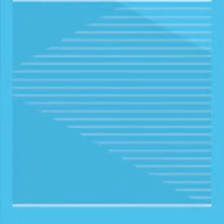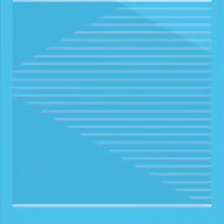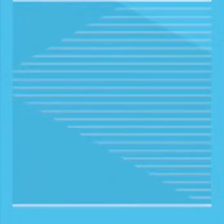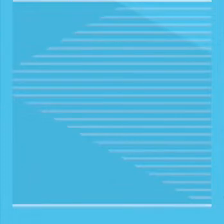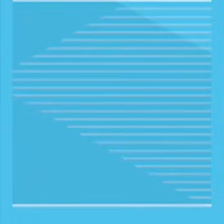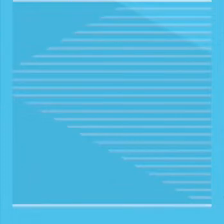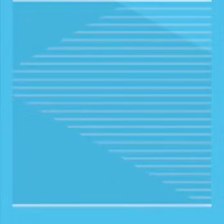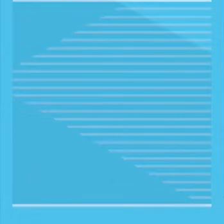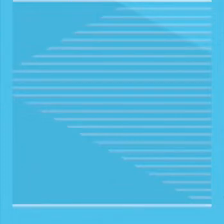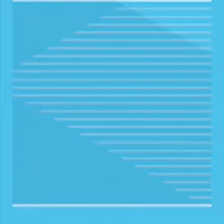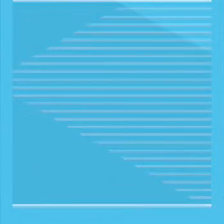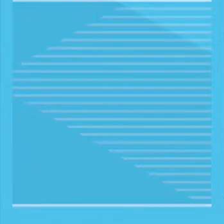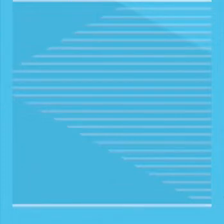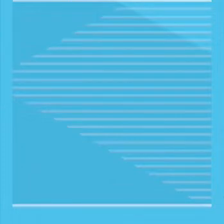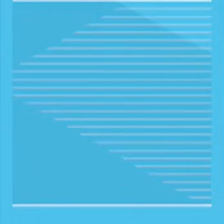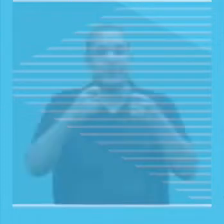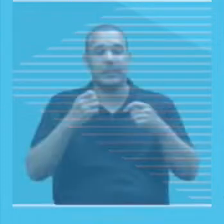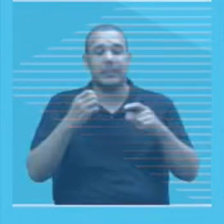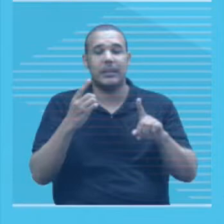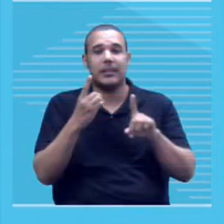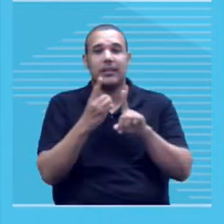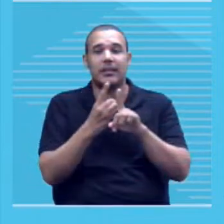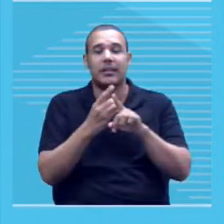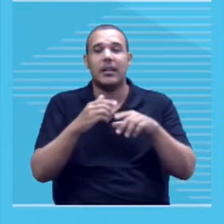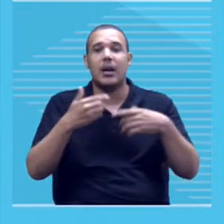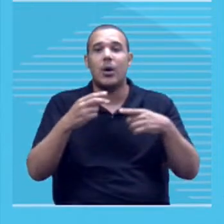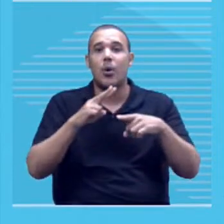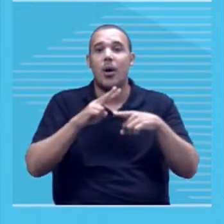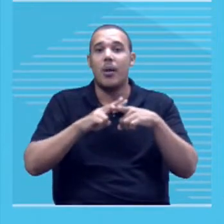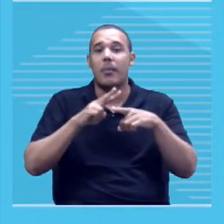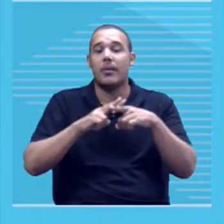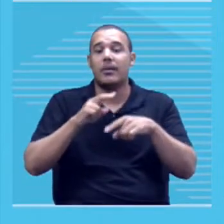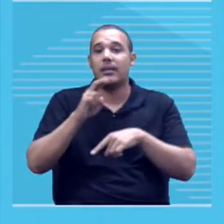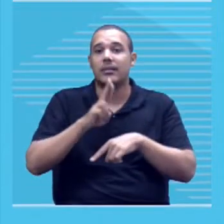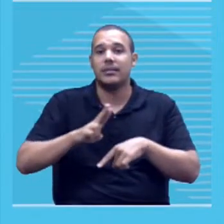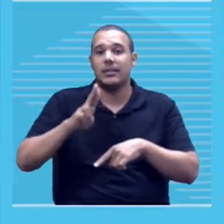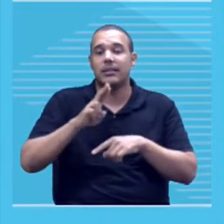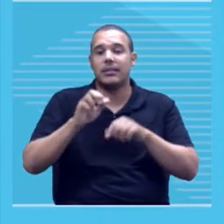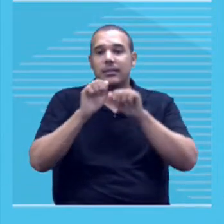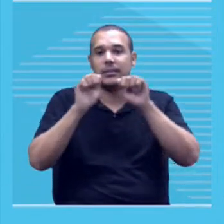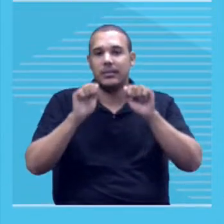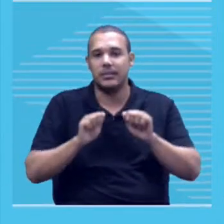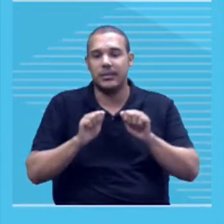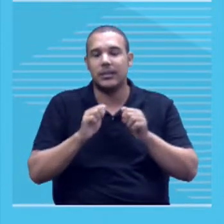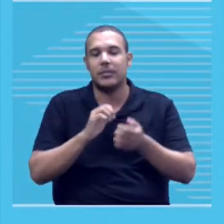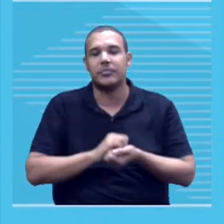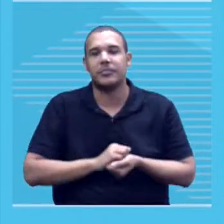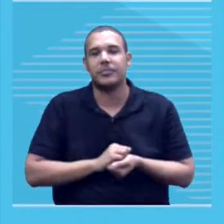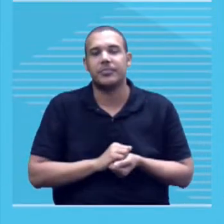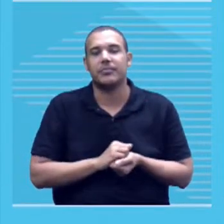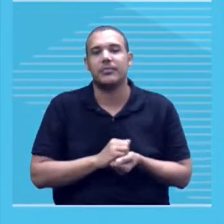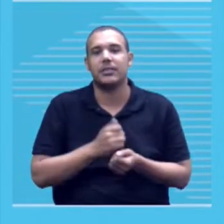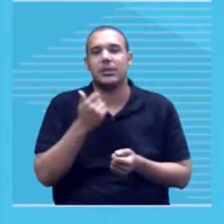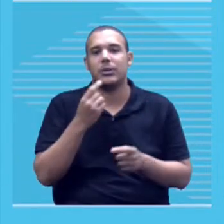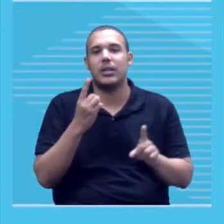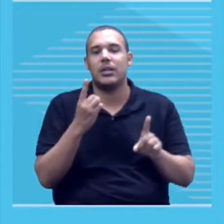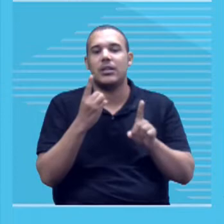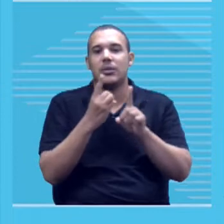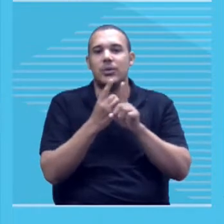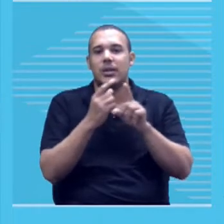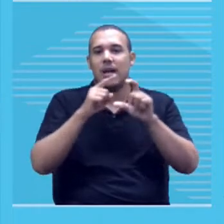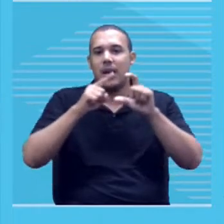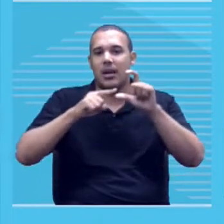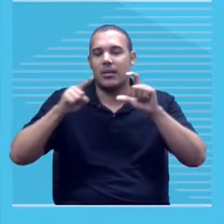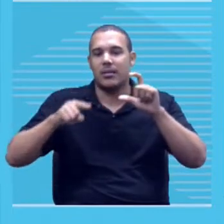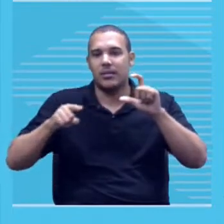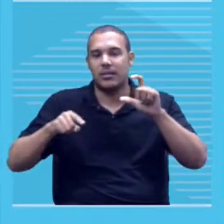Primeira parte é você descobrir qual a potência utilizada pelo sistema. A segunda é achar o valor da corrente.